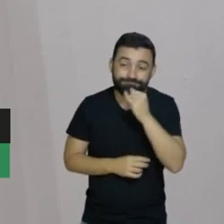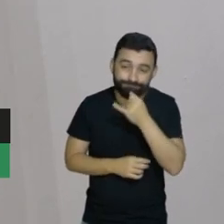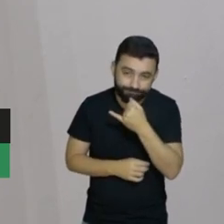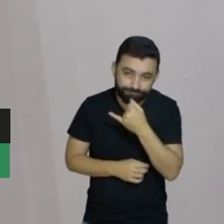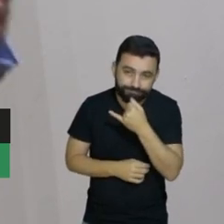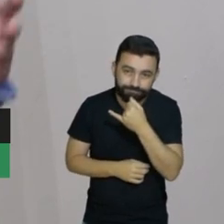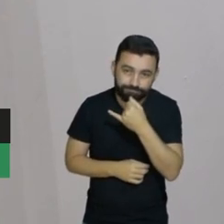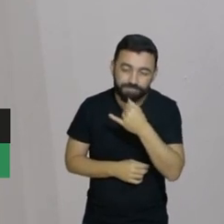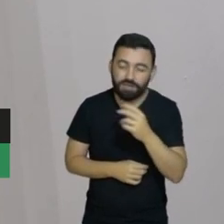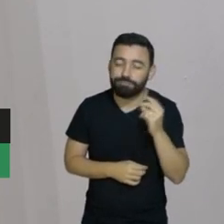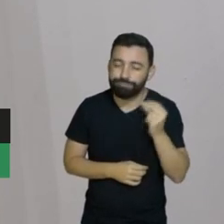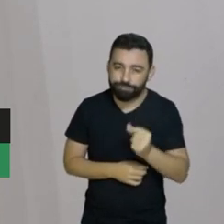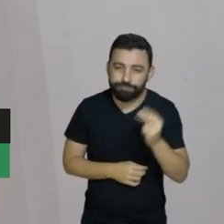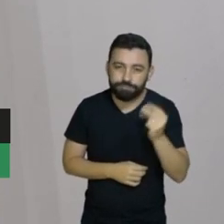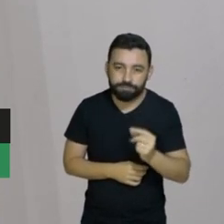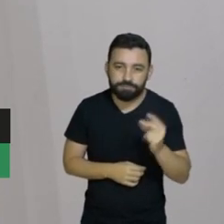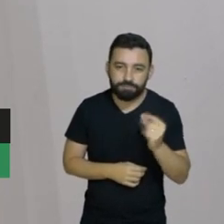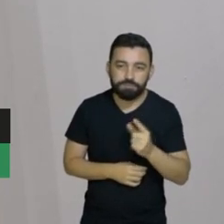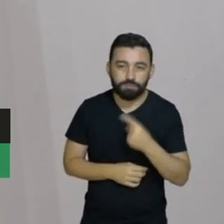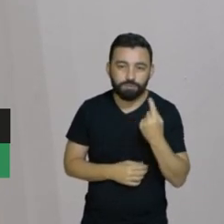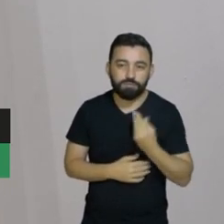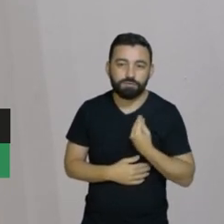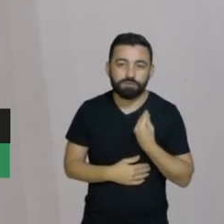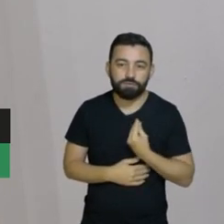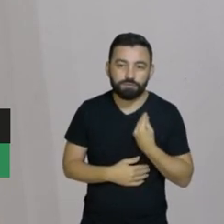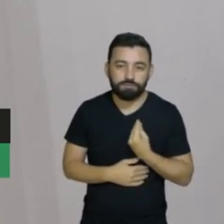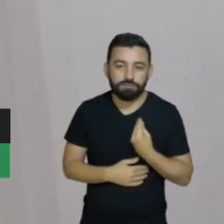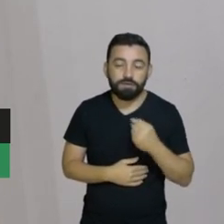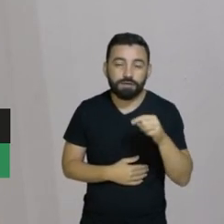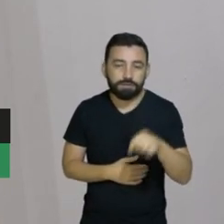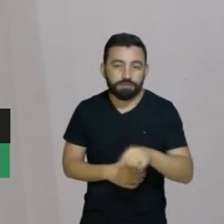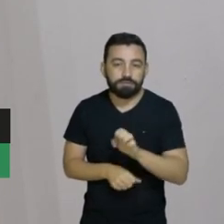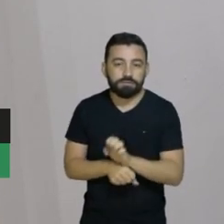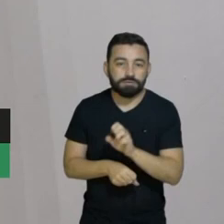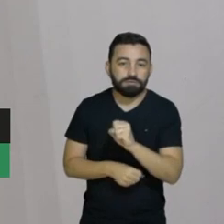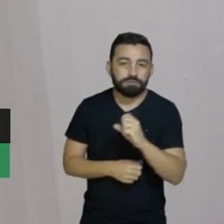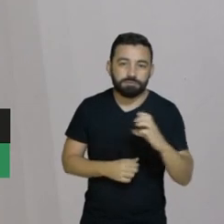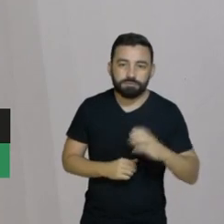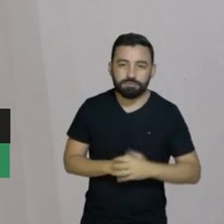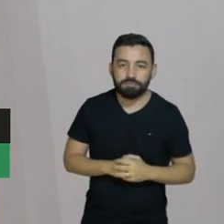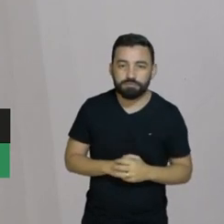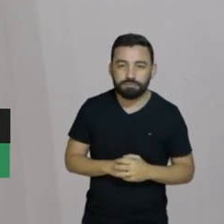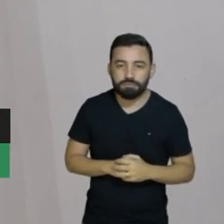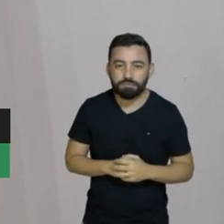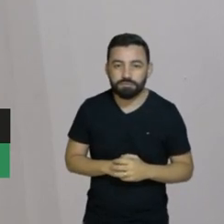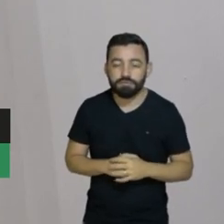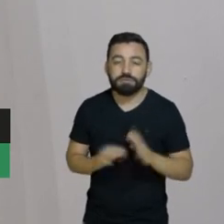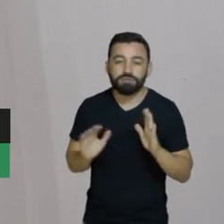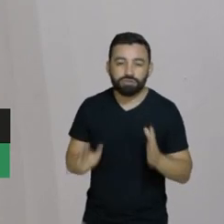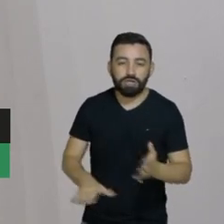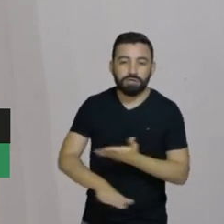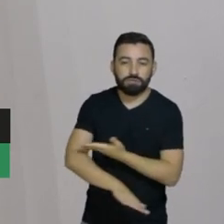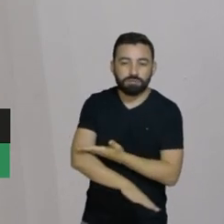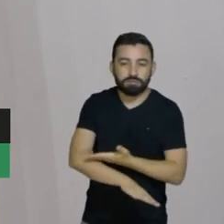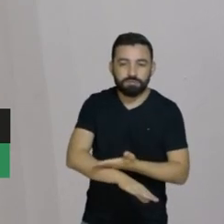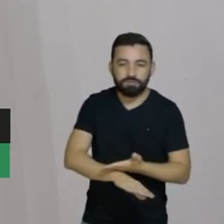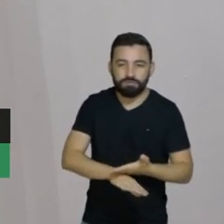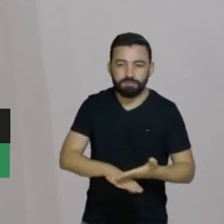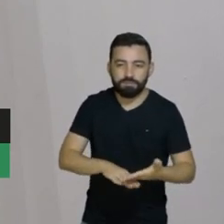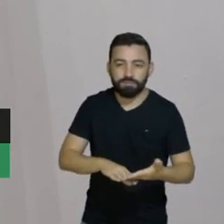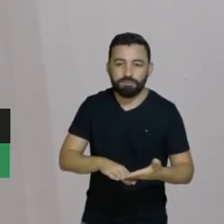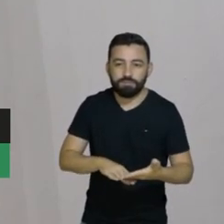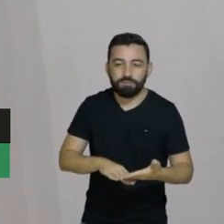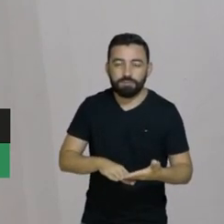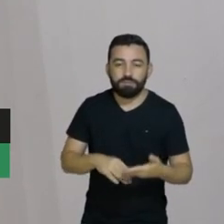muito tempo, desde que nós existimos, do estado de Santa Catarina. Nós já somos acostumados com esse